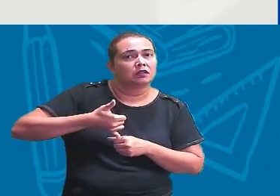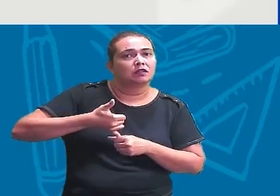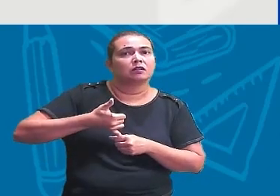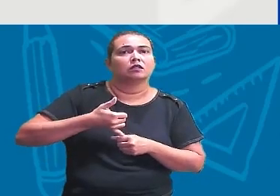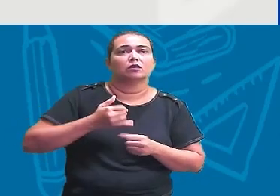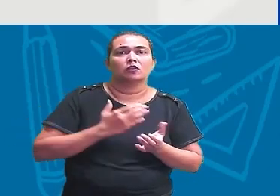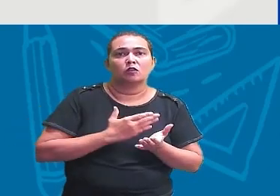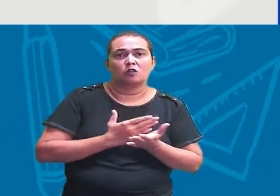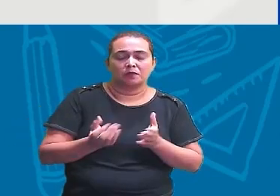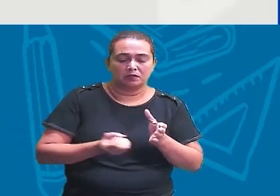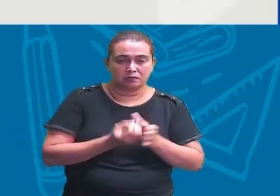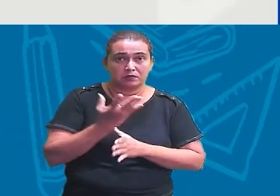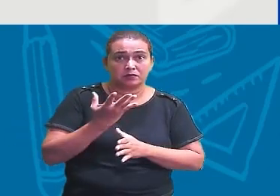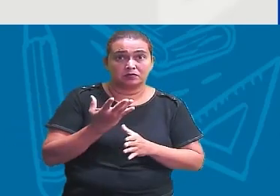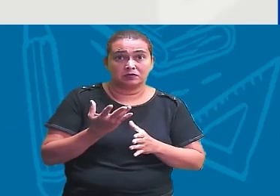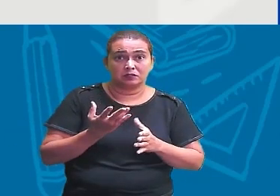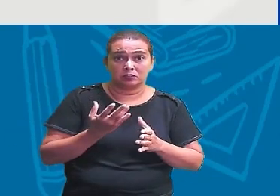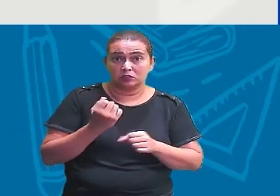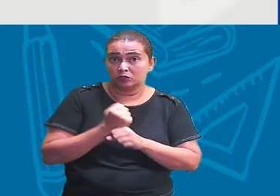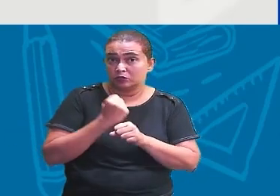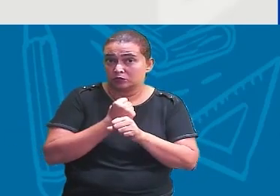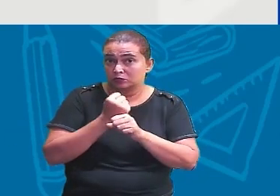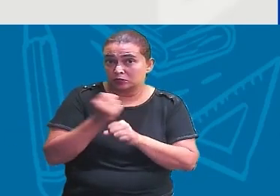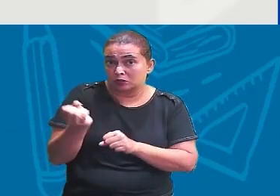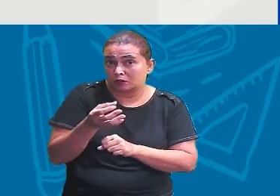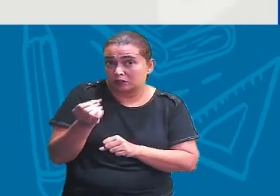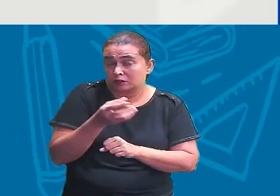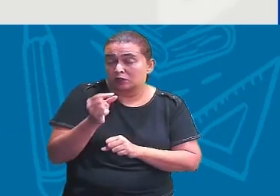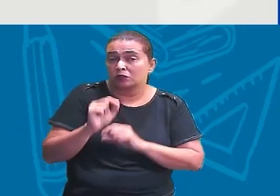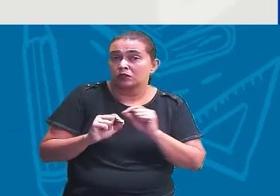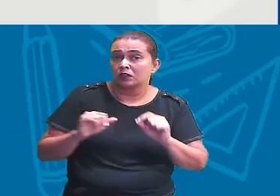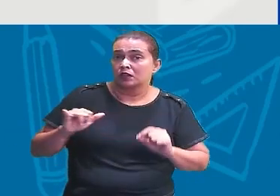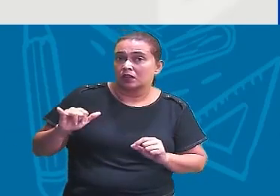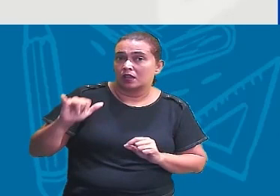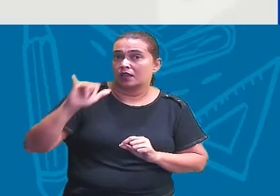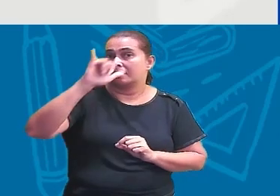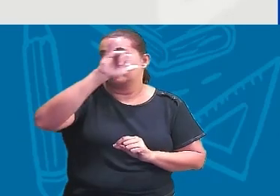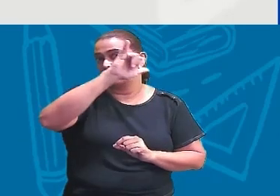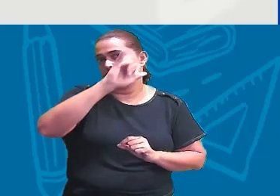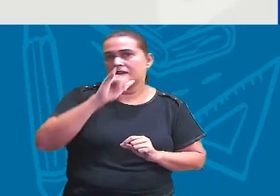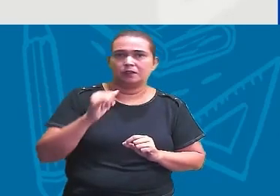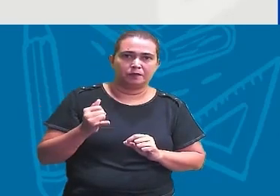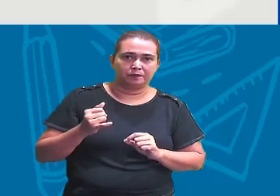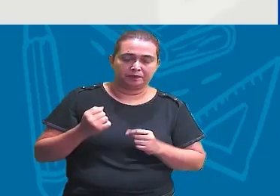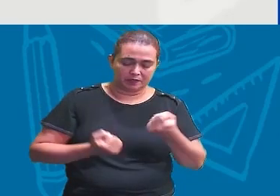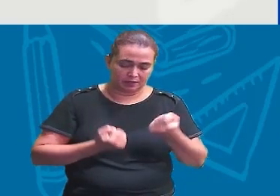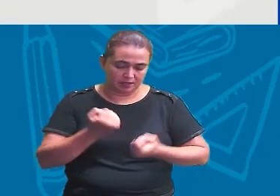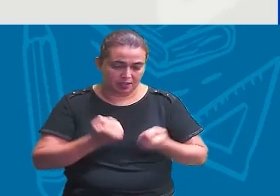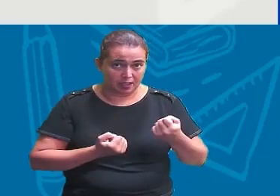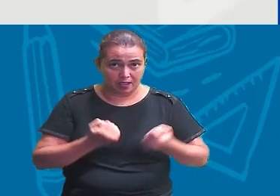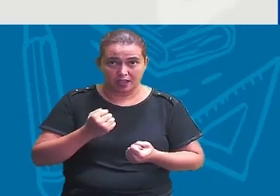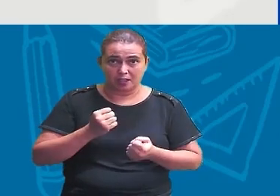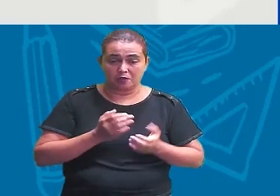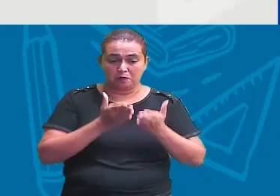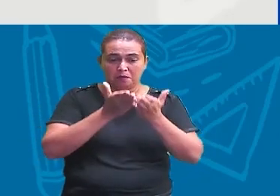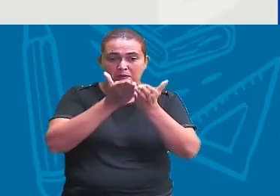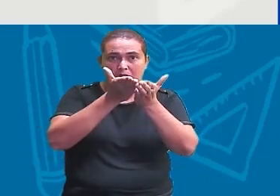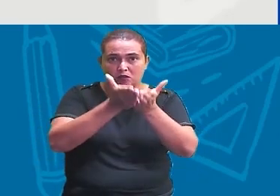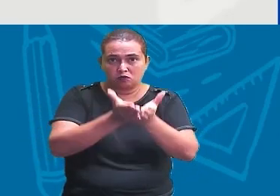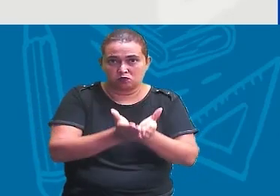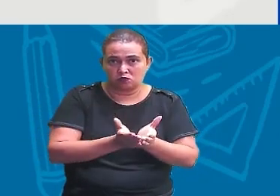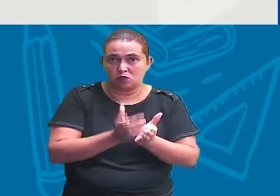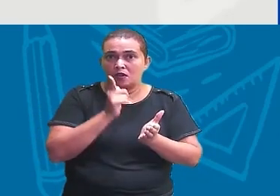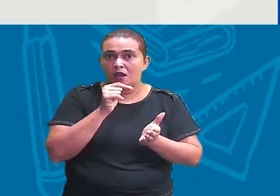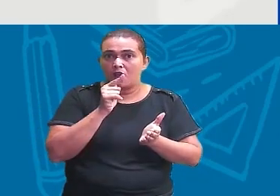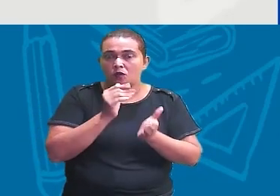como carros, aviões e até submarinos vão surgir nessa época. Ou seja, no final do século XIX, por conta